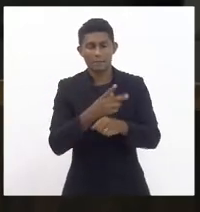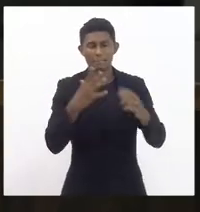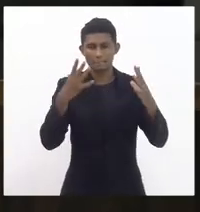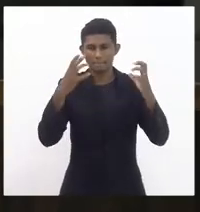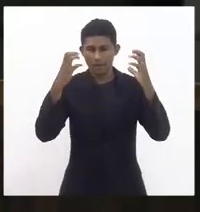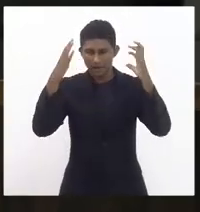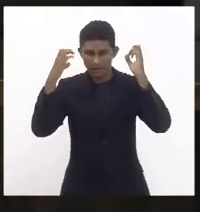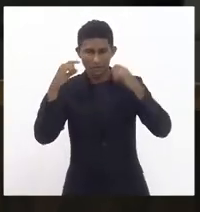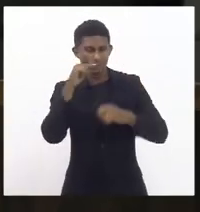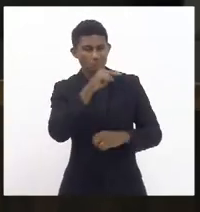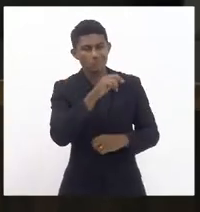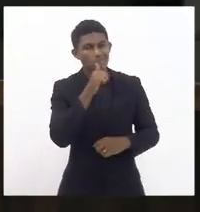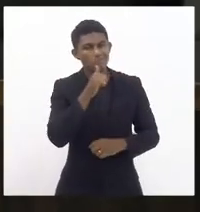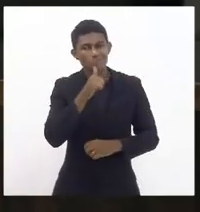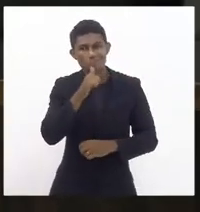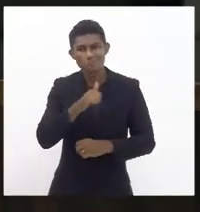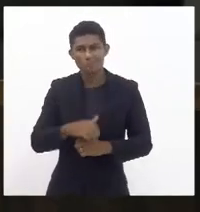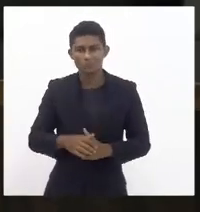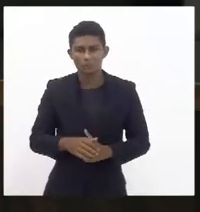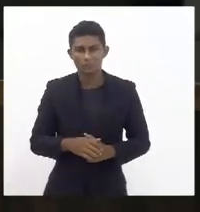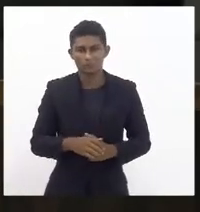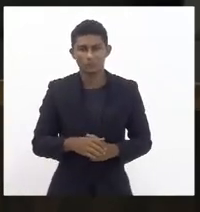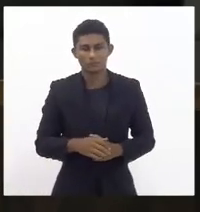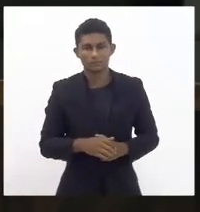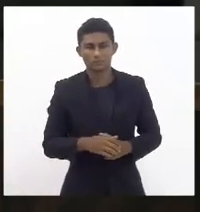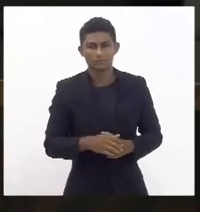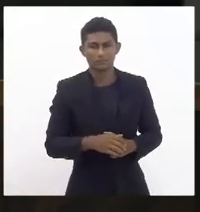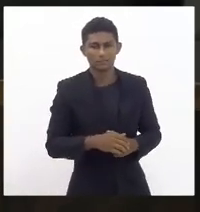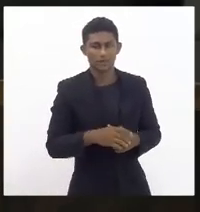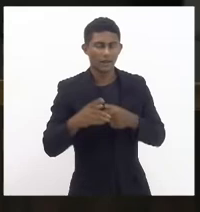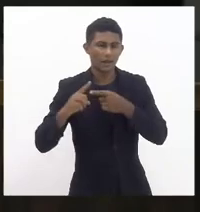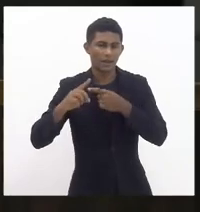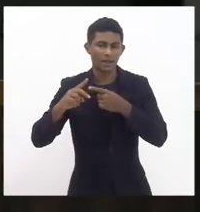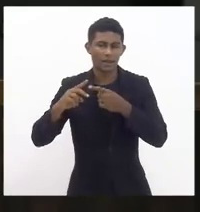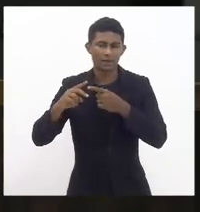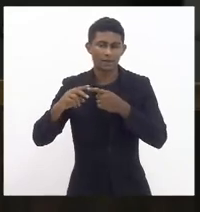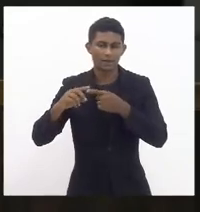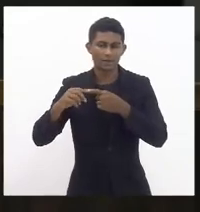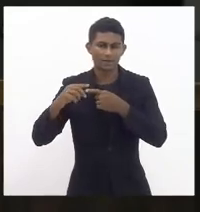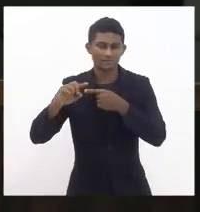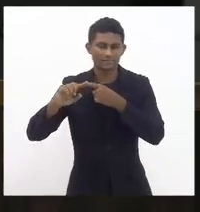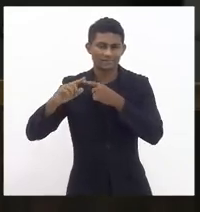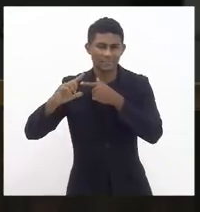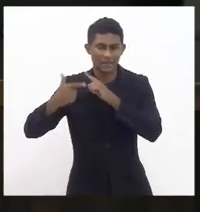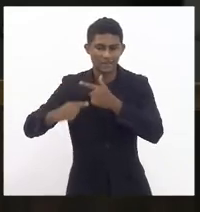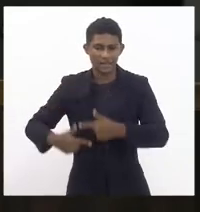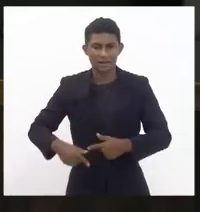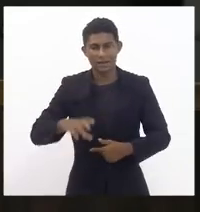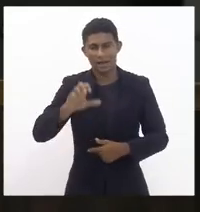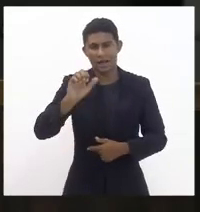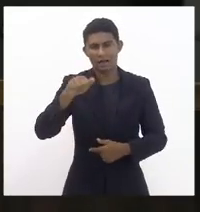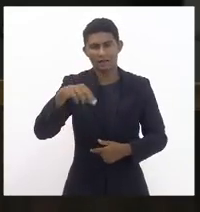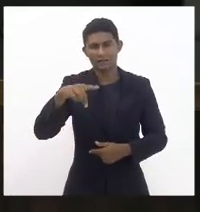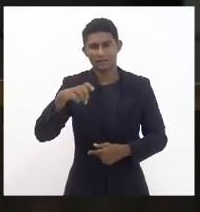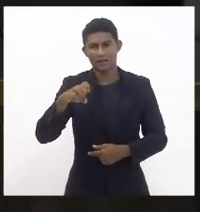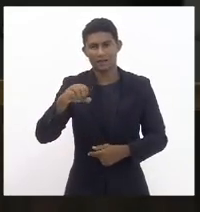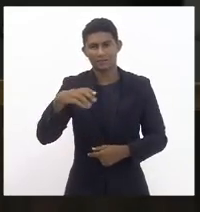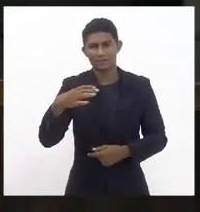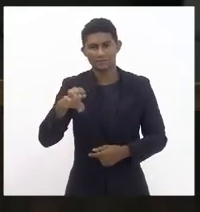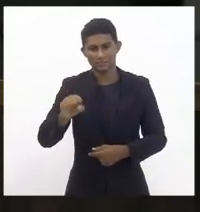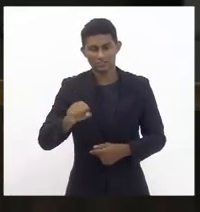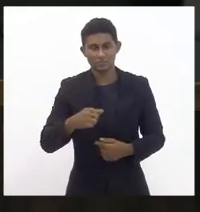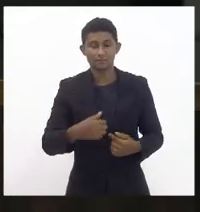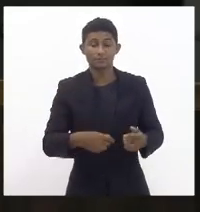herdeira das IES para a sua condição de nós favorável do estado no Márcio pode a